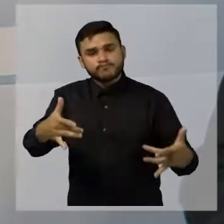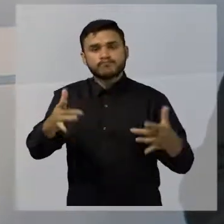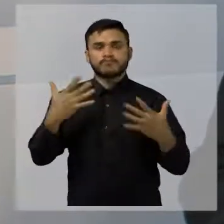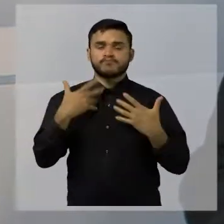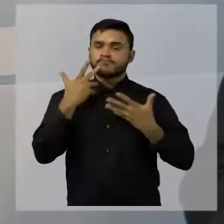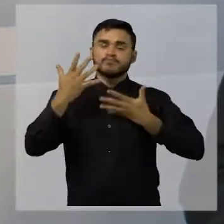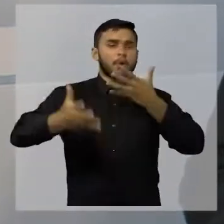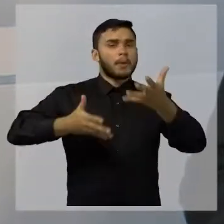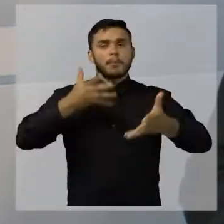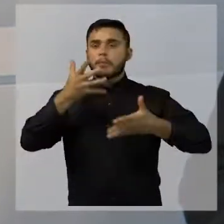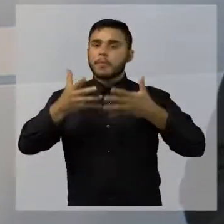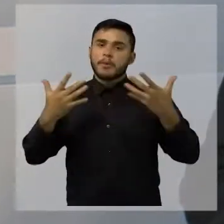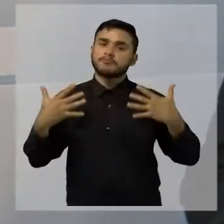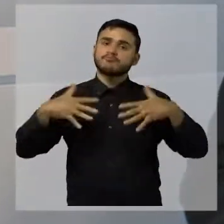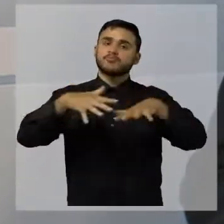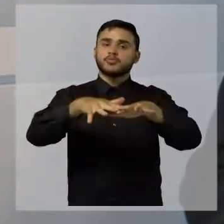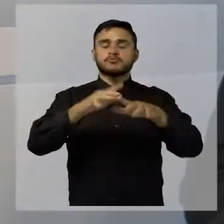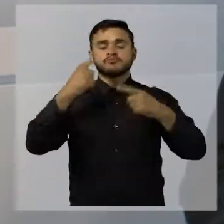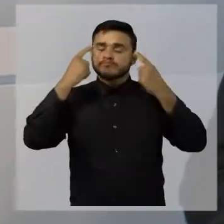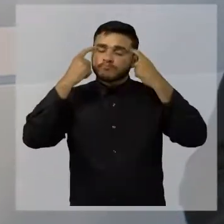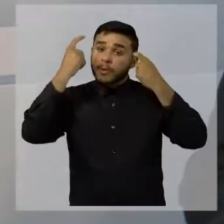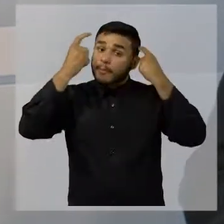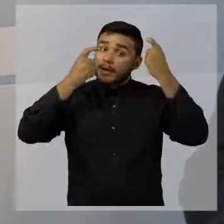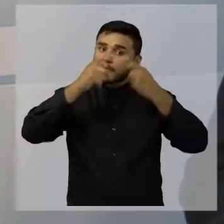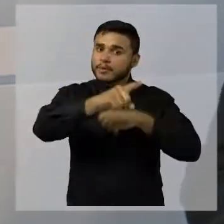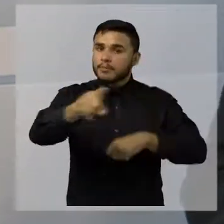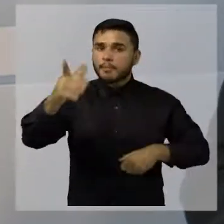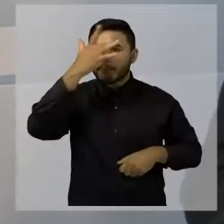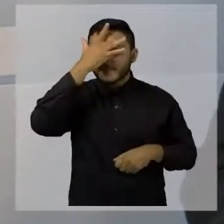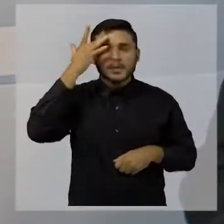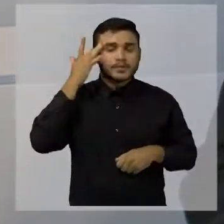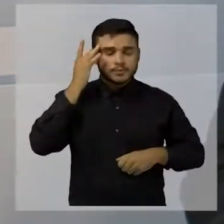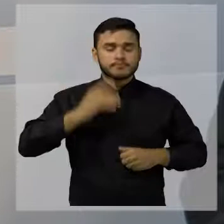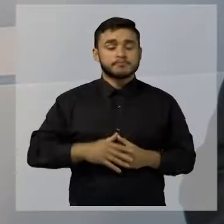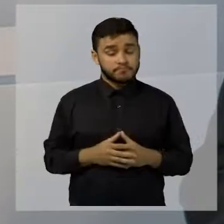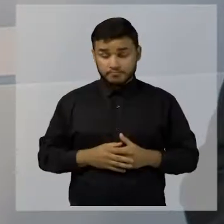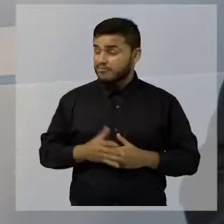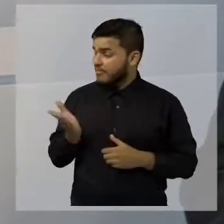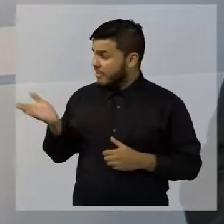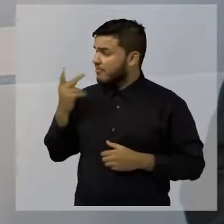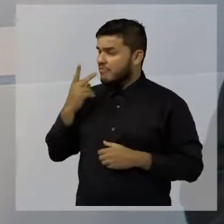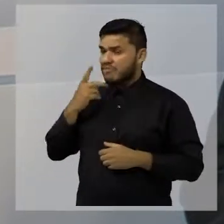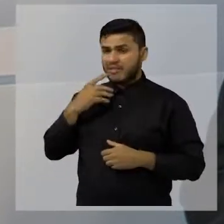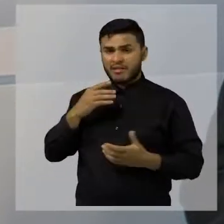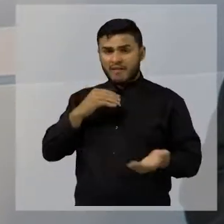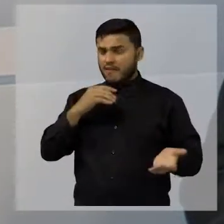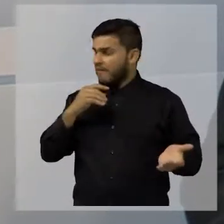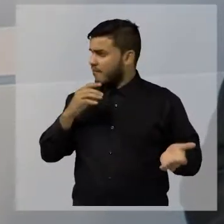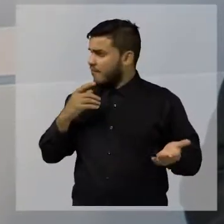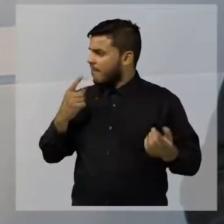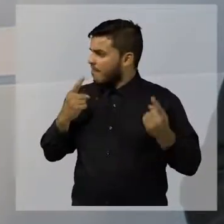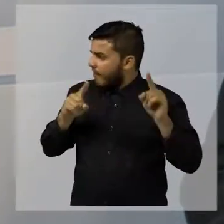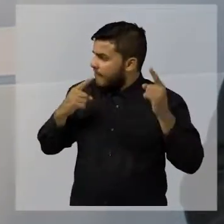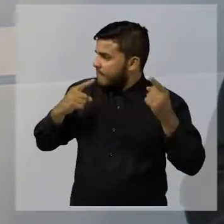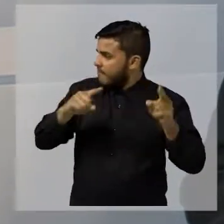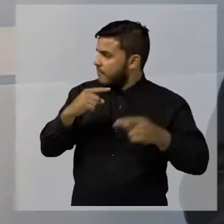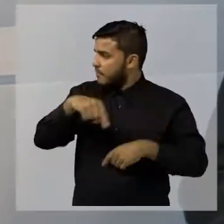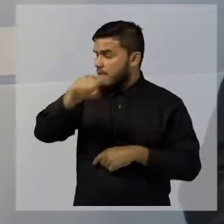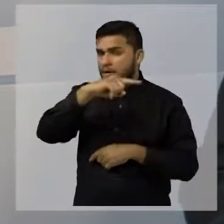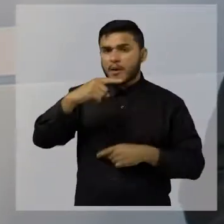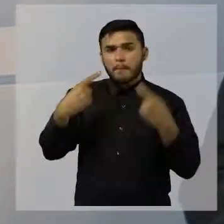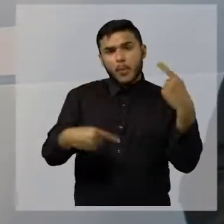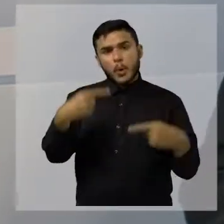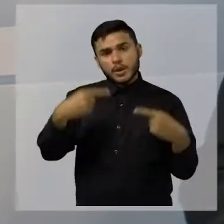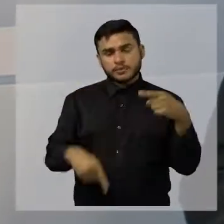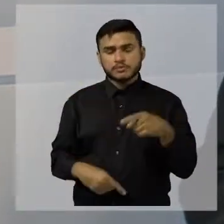que valem a pena na política. Muitas vezes você fala tão mal de político, né? Você, quando veio falar em político, eu vou uma pesquisa agora, e